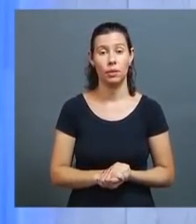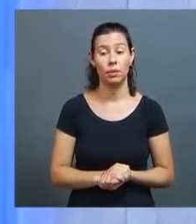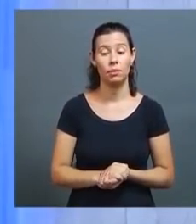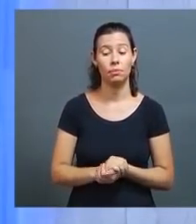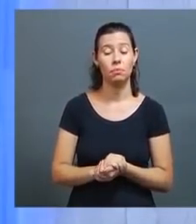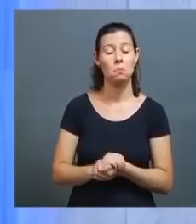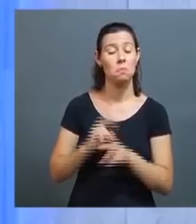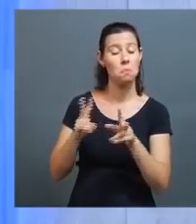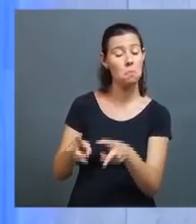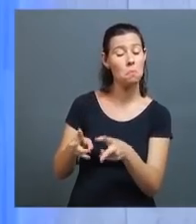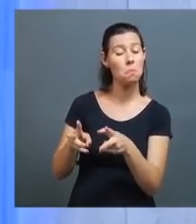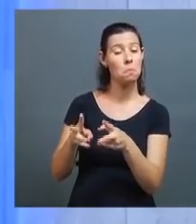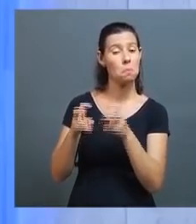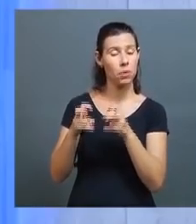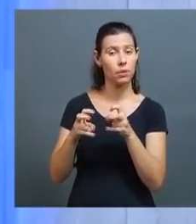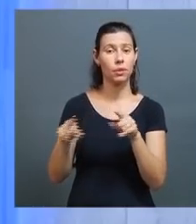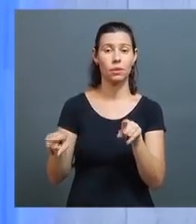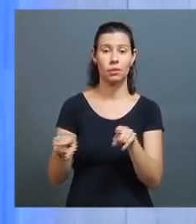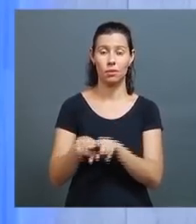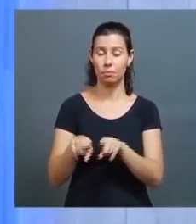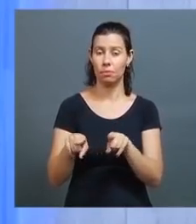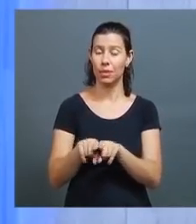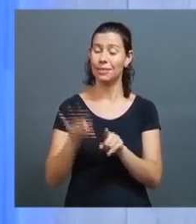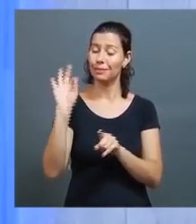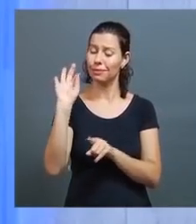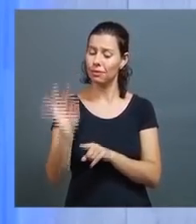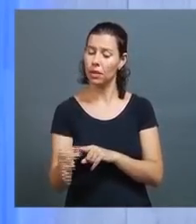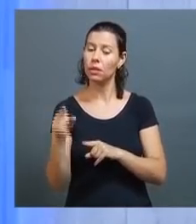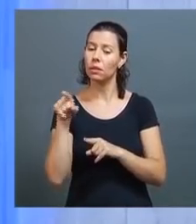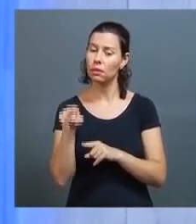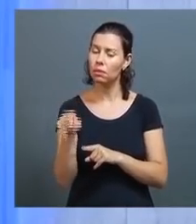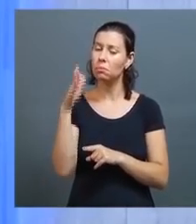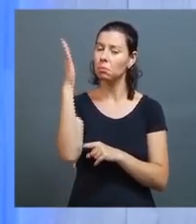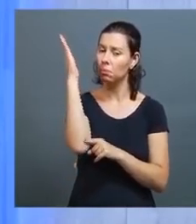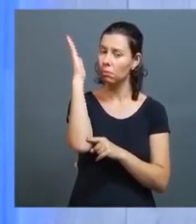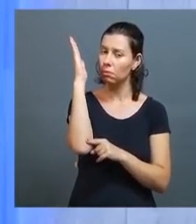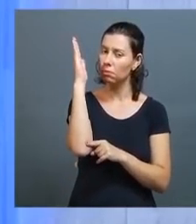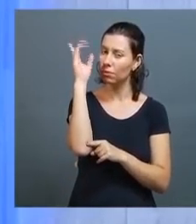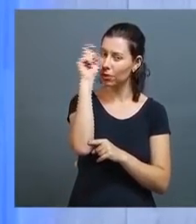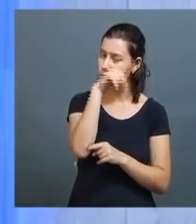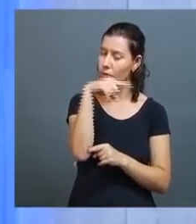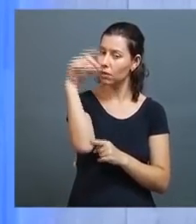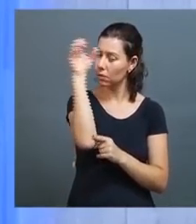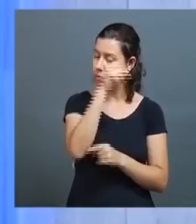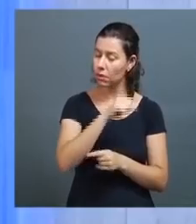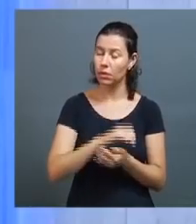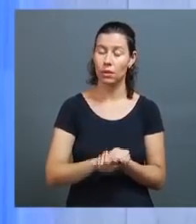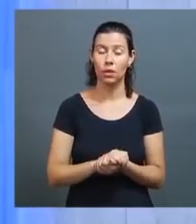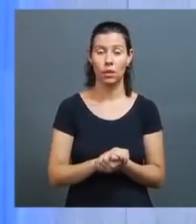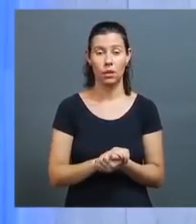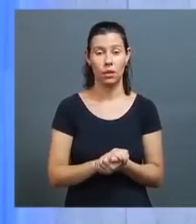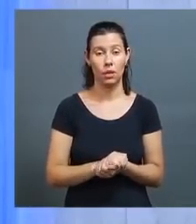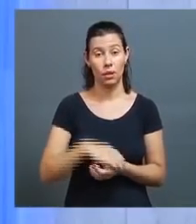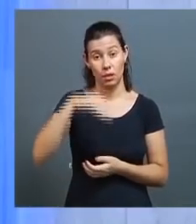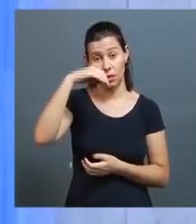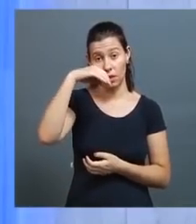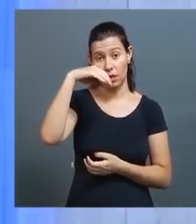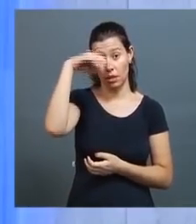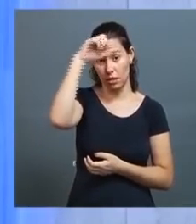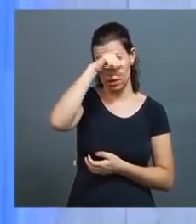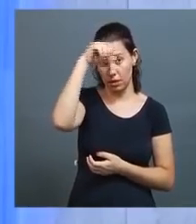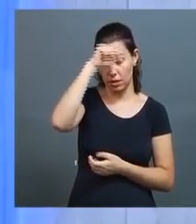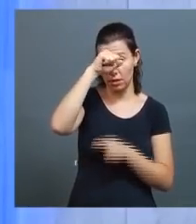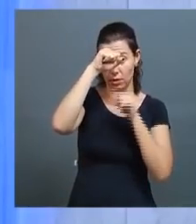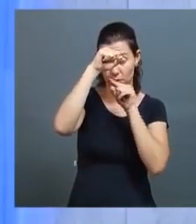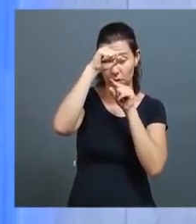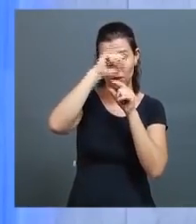identificar, para que ele possa afirmar que ela tem uma dificuldade, né? Então, a primeira coisa. A aprendizagem, ela é um processo